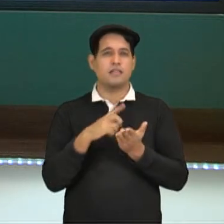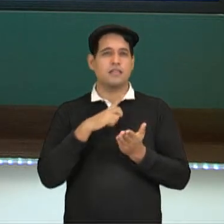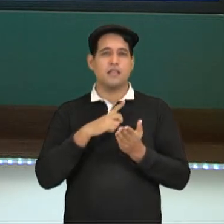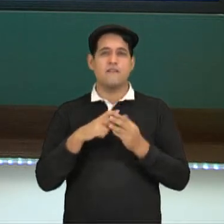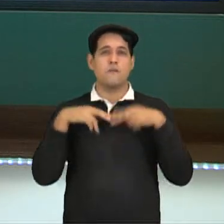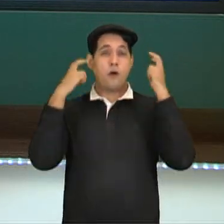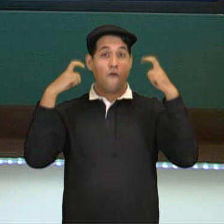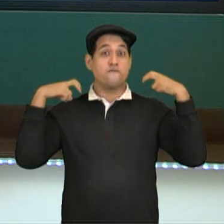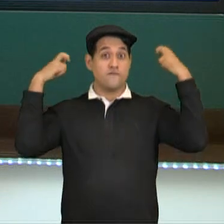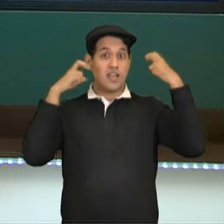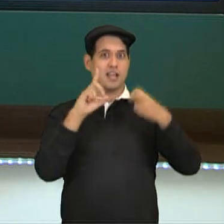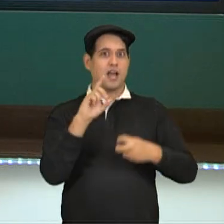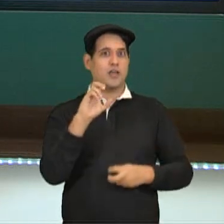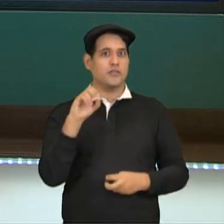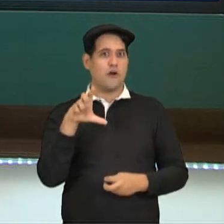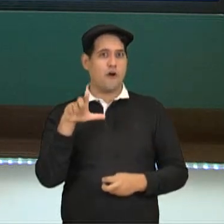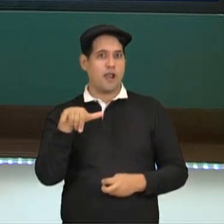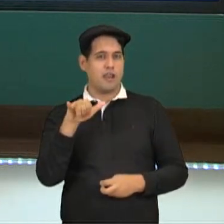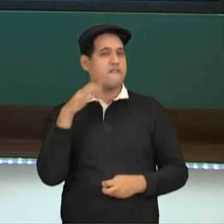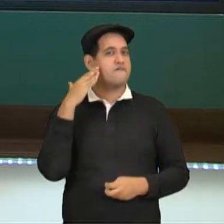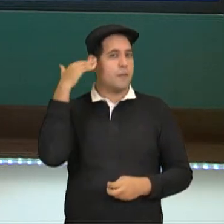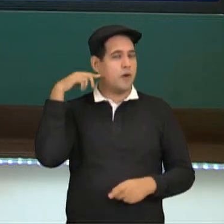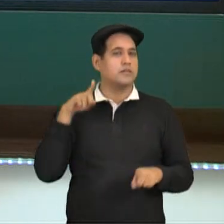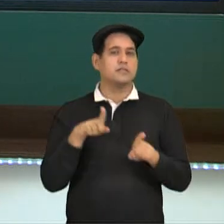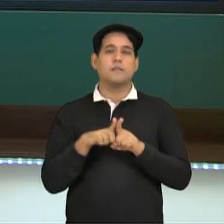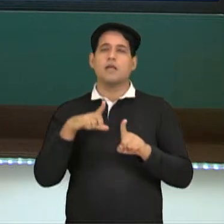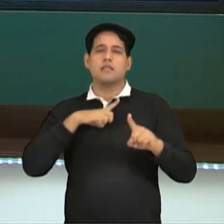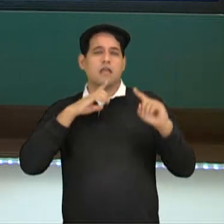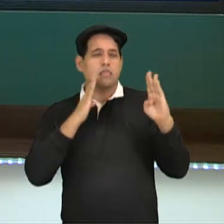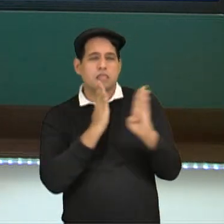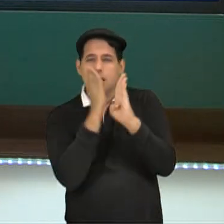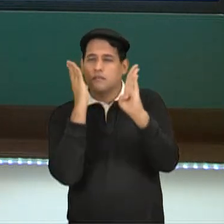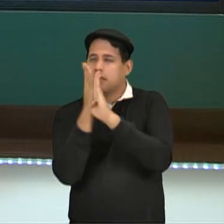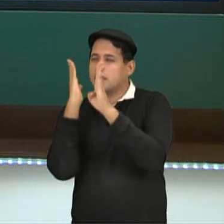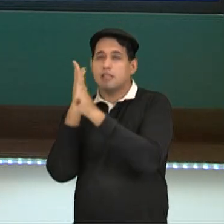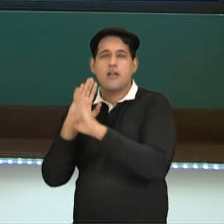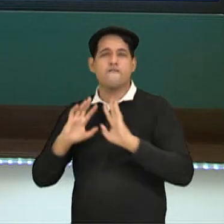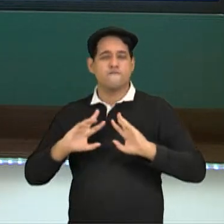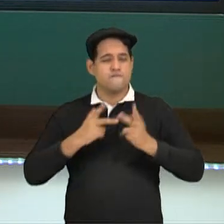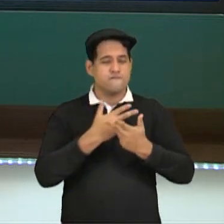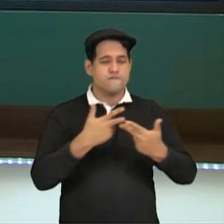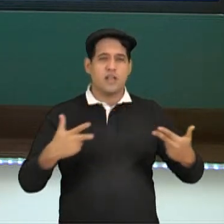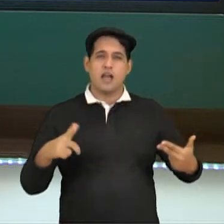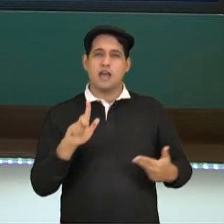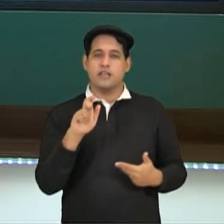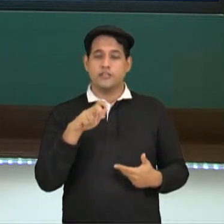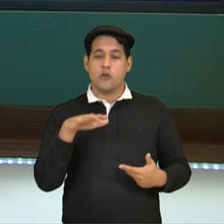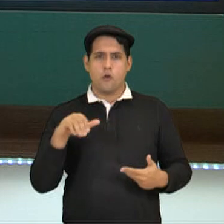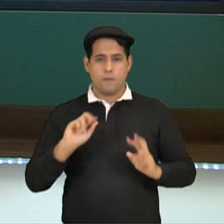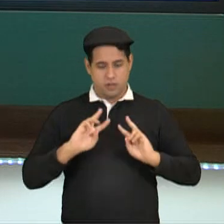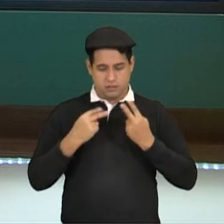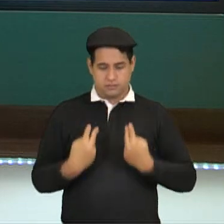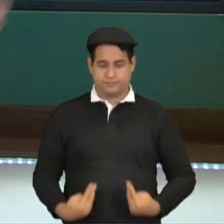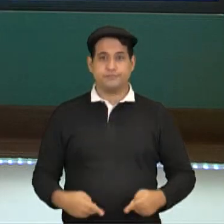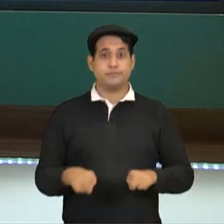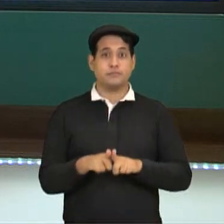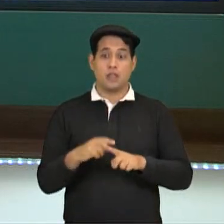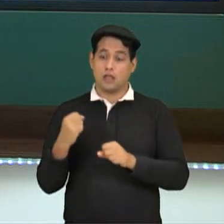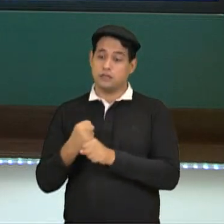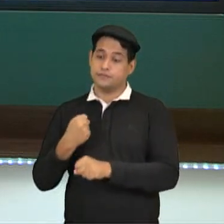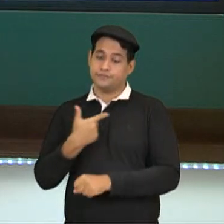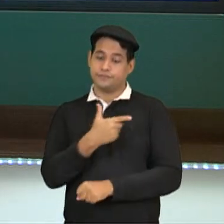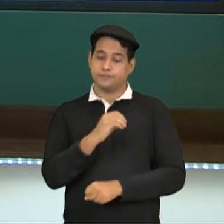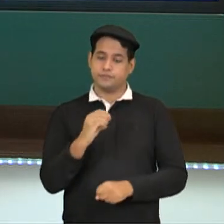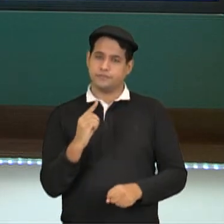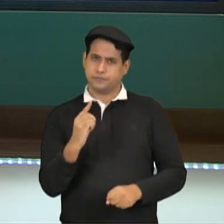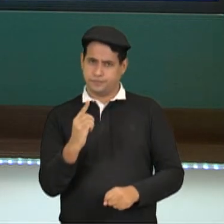foi tão falada. A gente também teve toda a descoberta do genoma humano. E daí para frente, né, de 2001 para